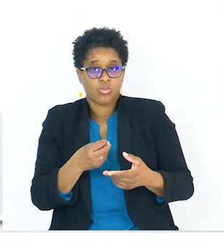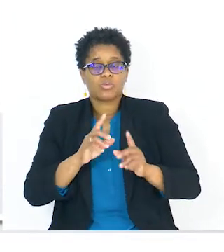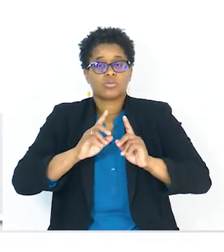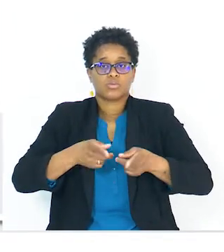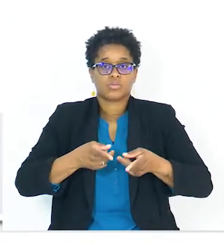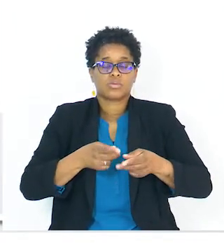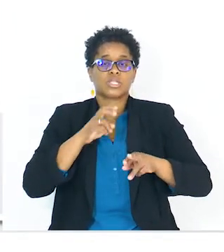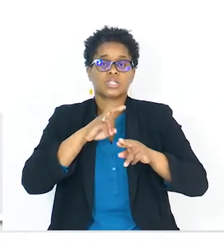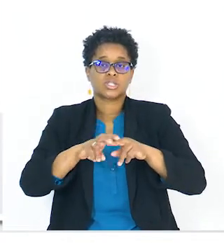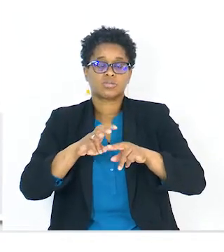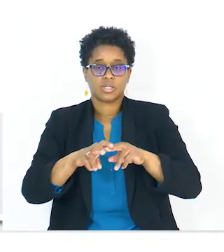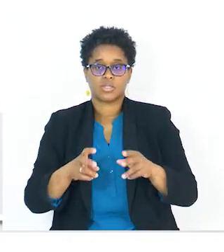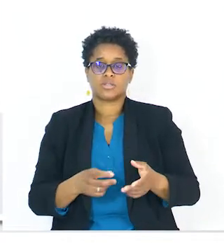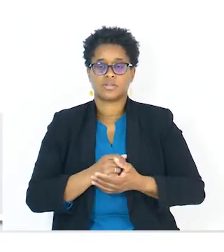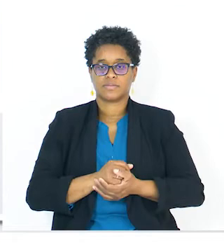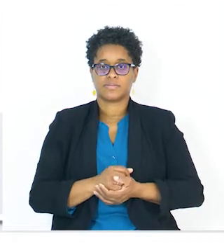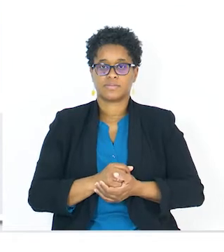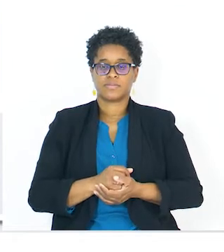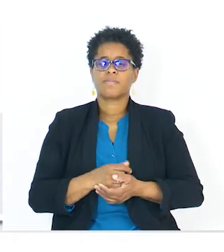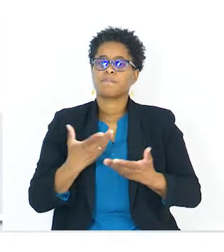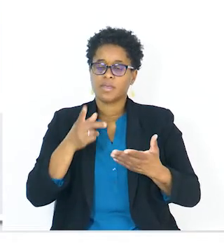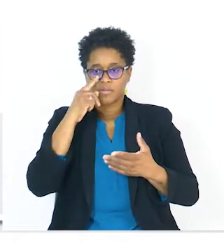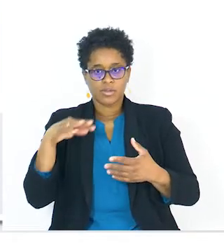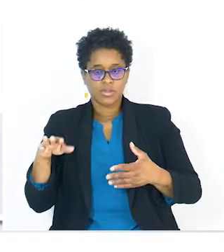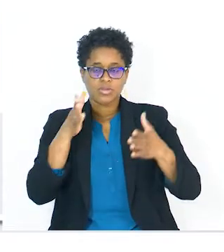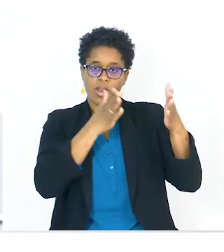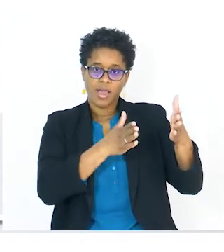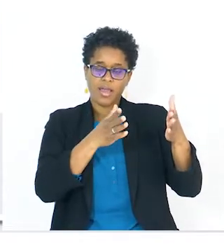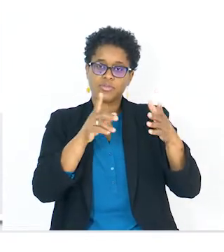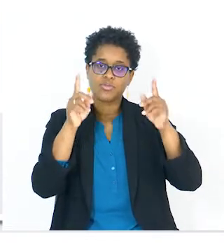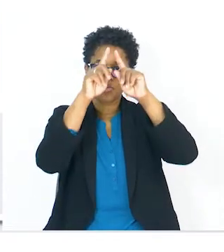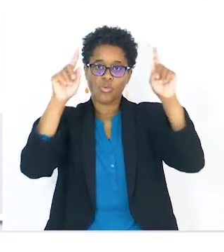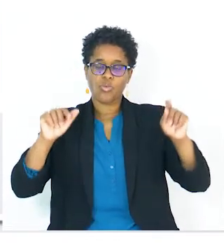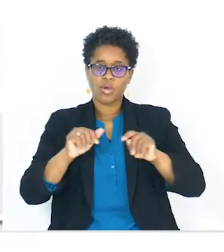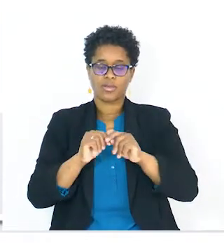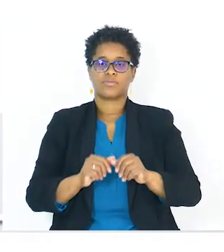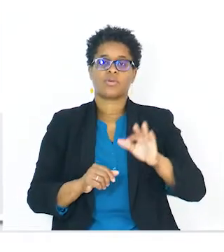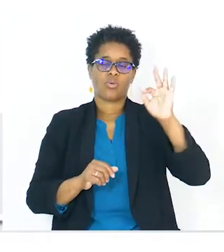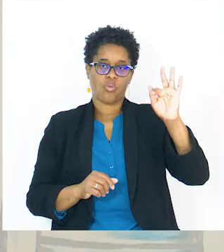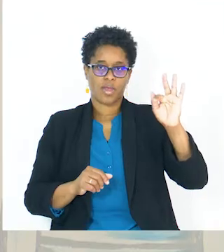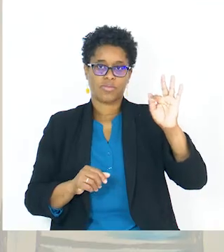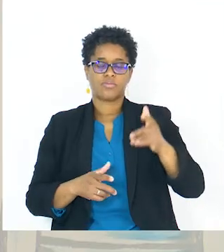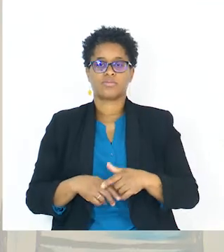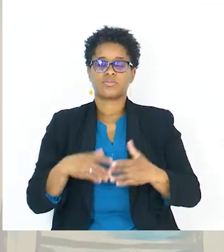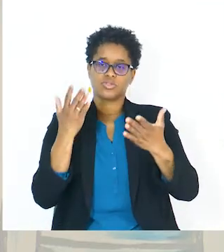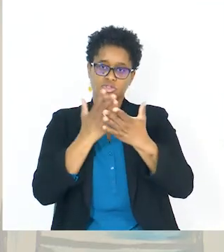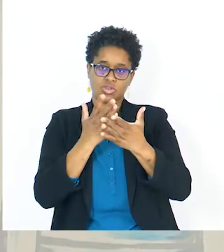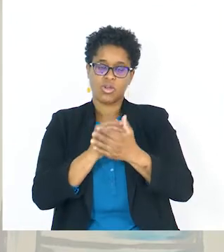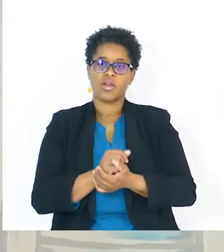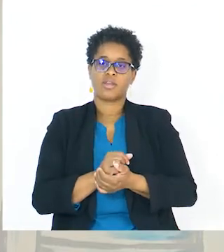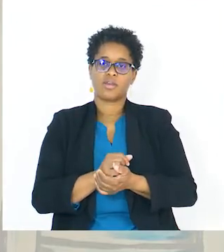partir das disciplinas. Temos, meninos, ao lado no quadro 4 expressões.